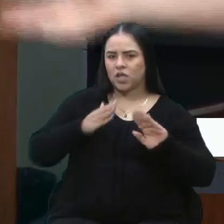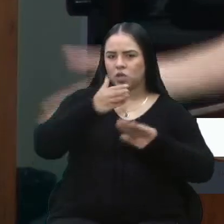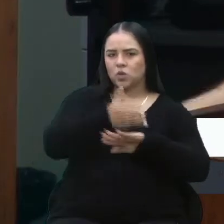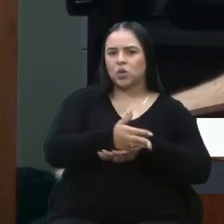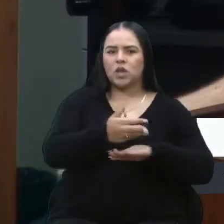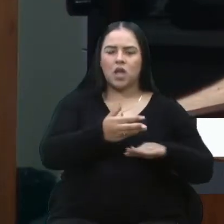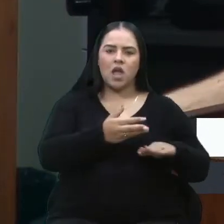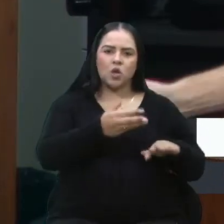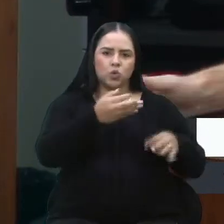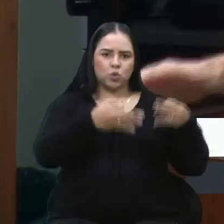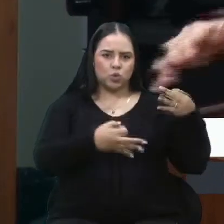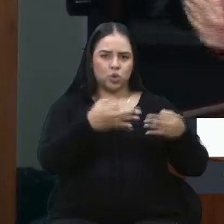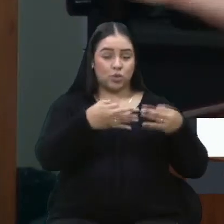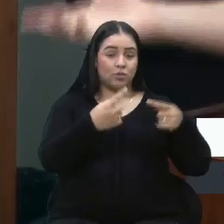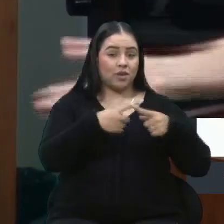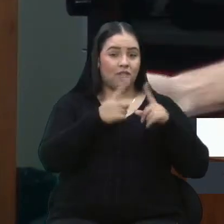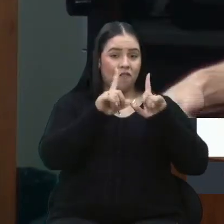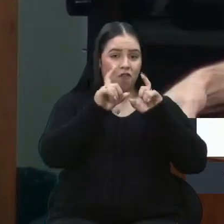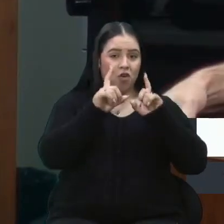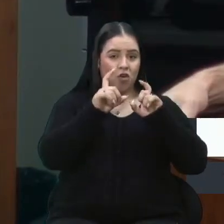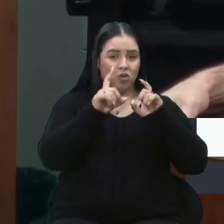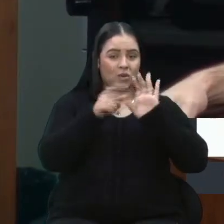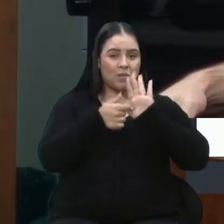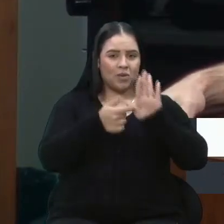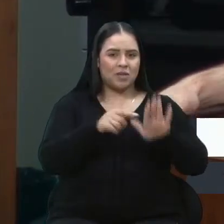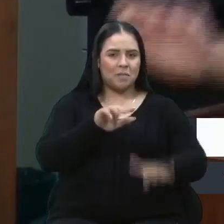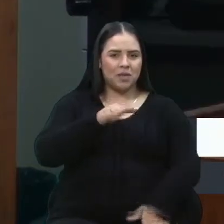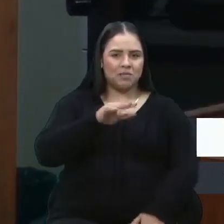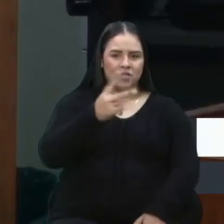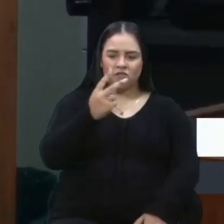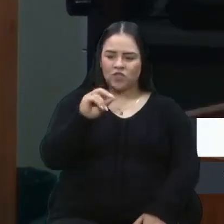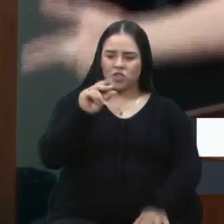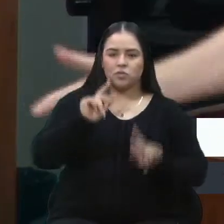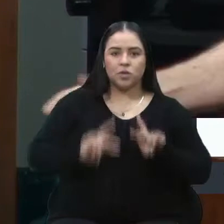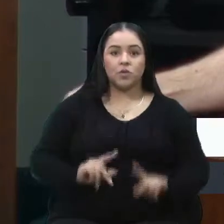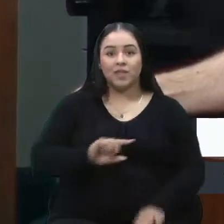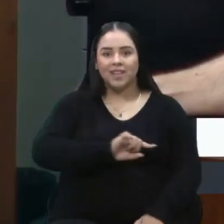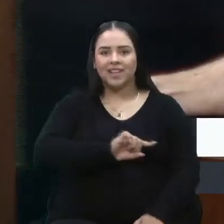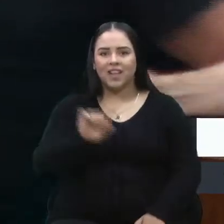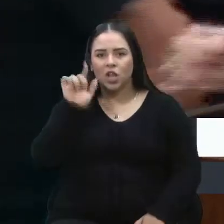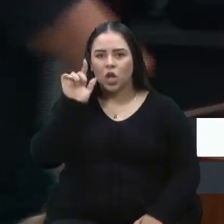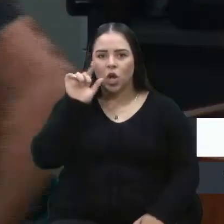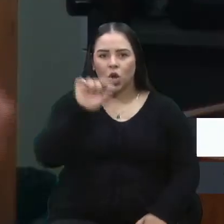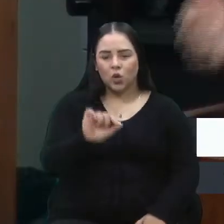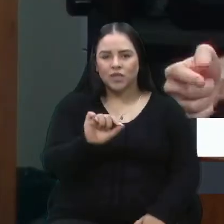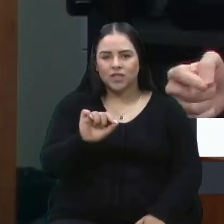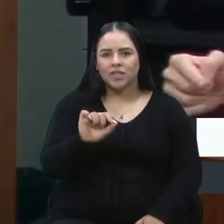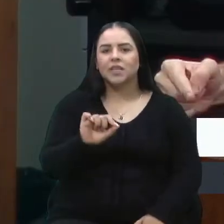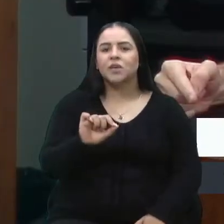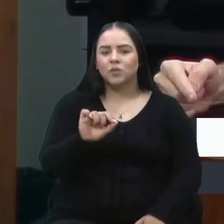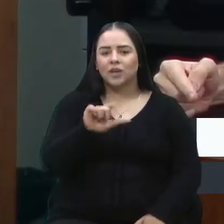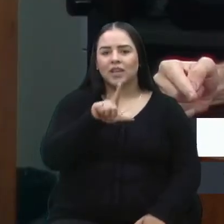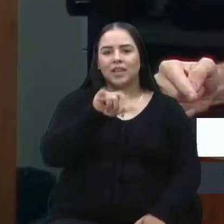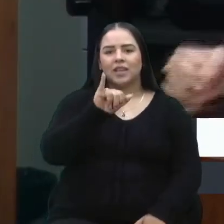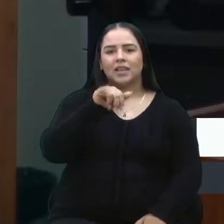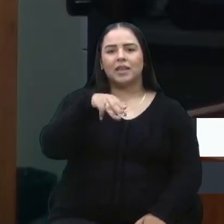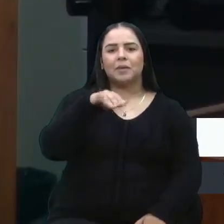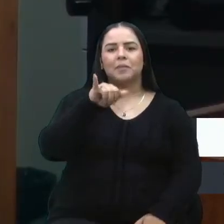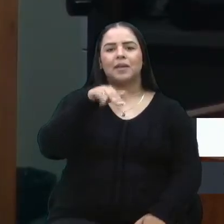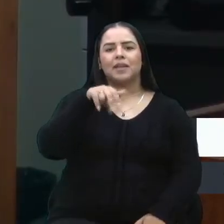que pelas fotos publicadas corresponde a 20 pessoas e conseguiram uma liminar